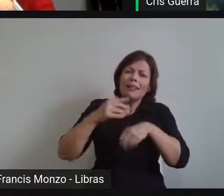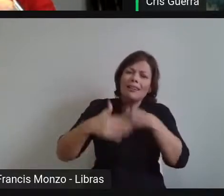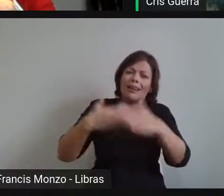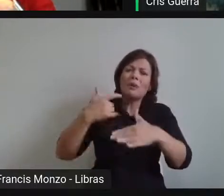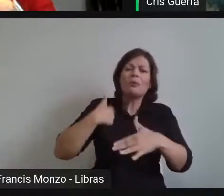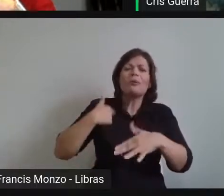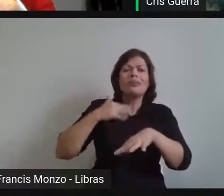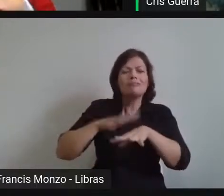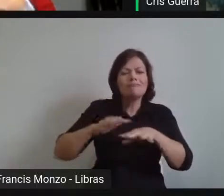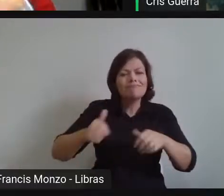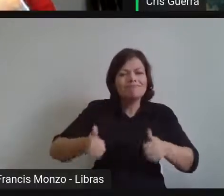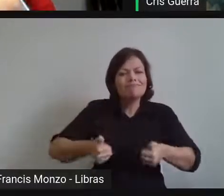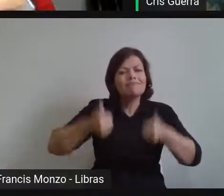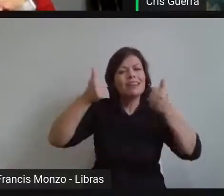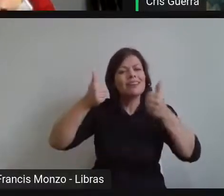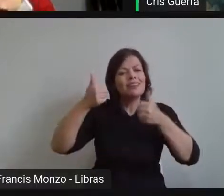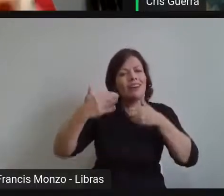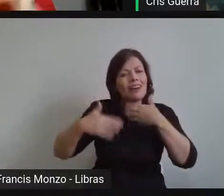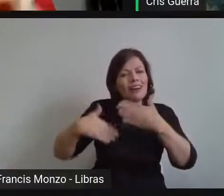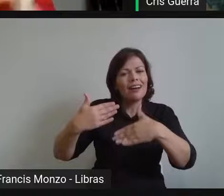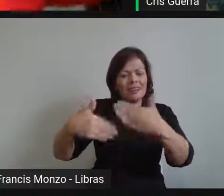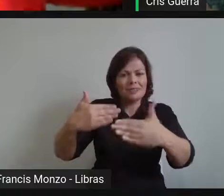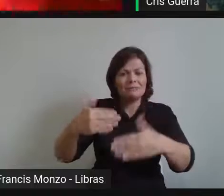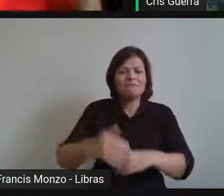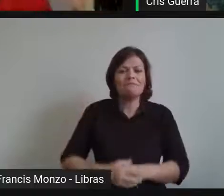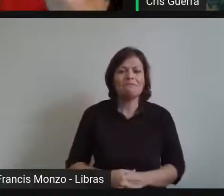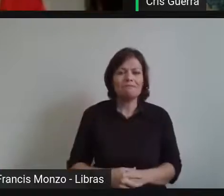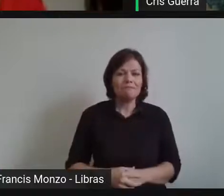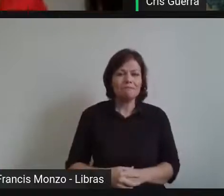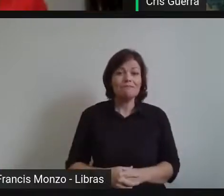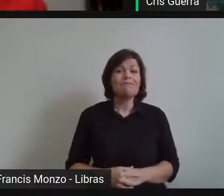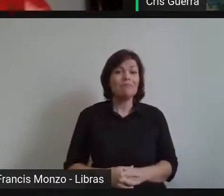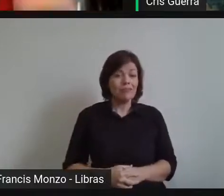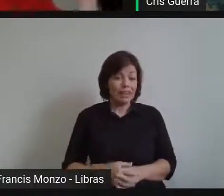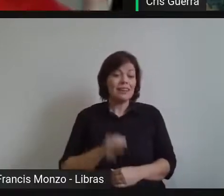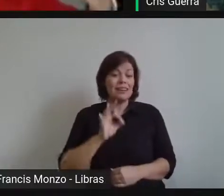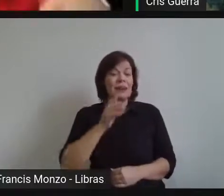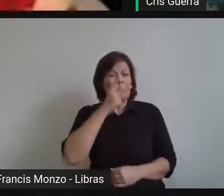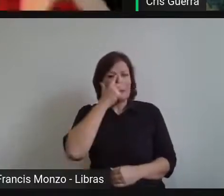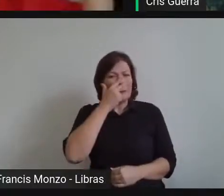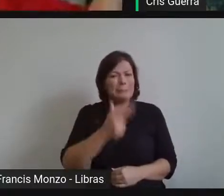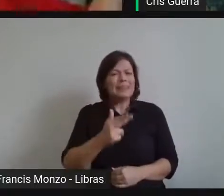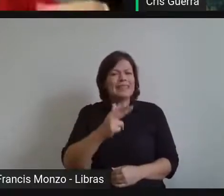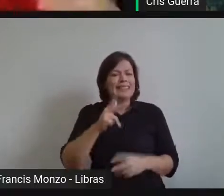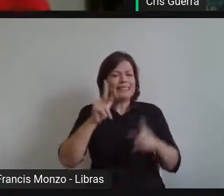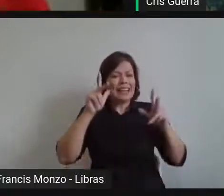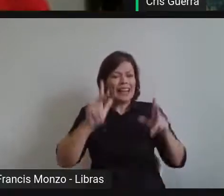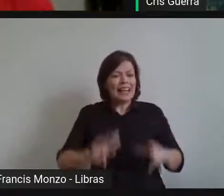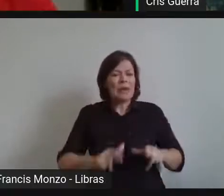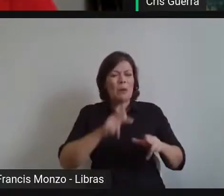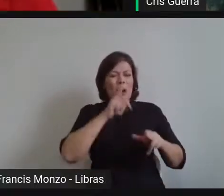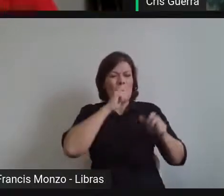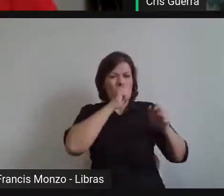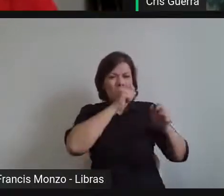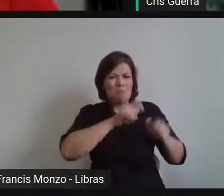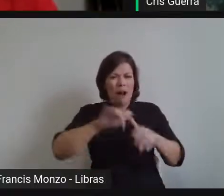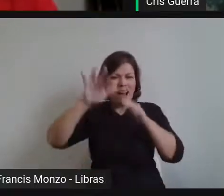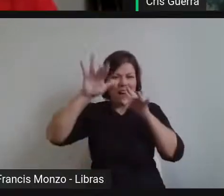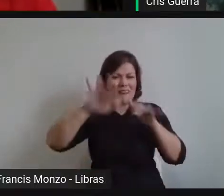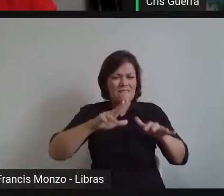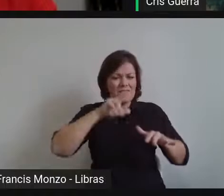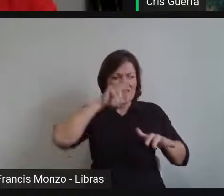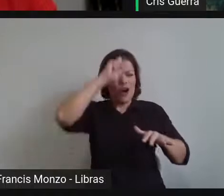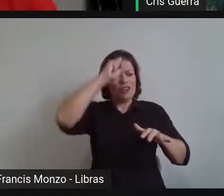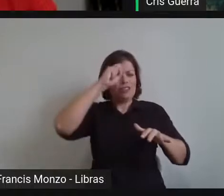aí, essas ondas fortes que aí levam a gente para o fundo, você volta, respira, elas vão te preparando para outras que virão, né? Então, quando você